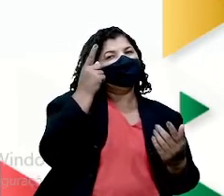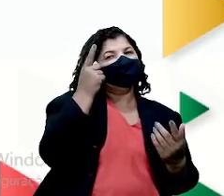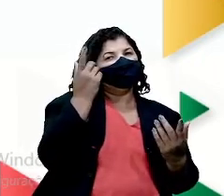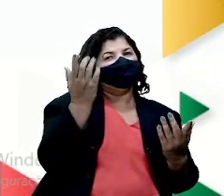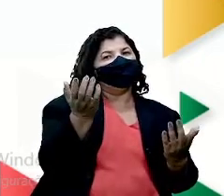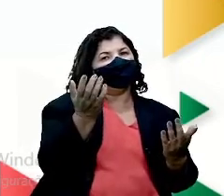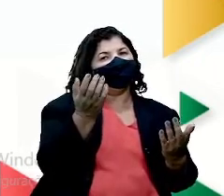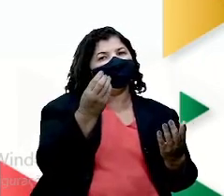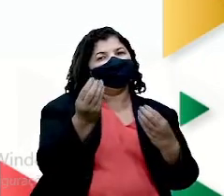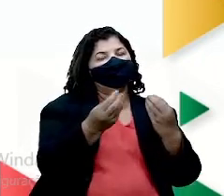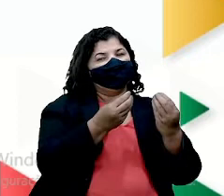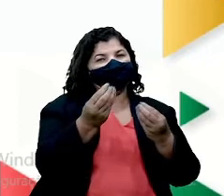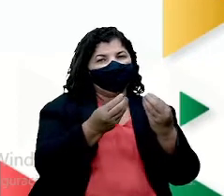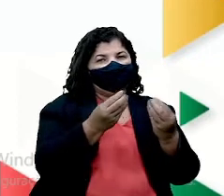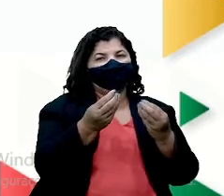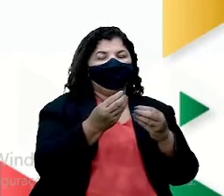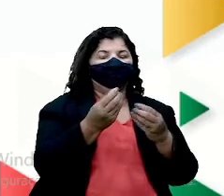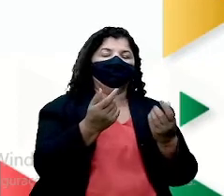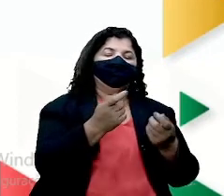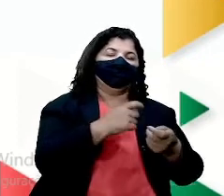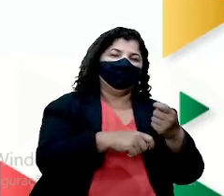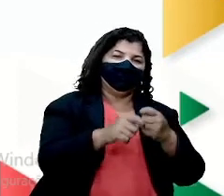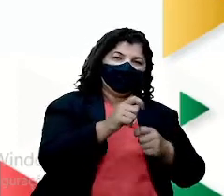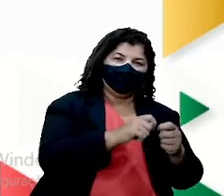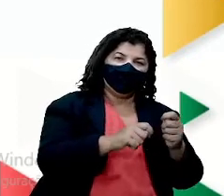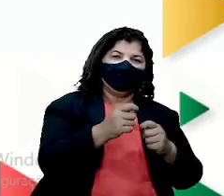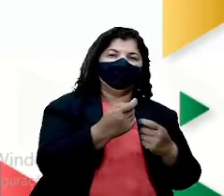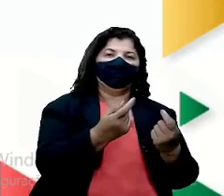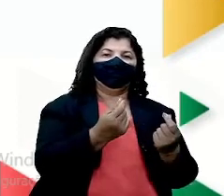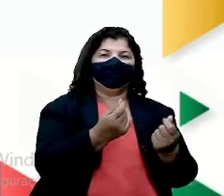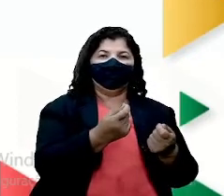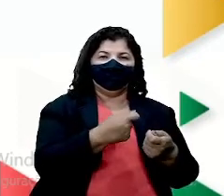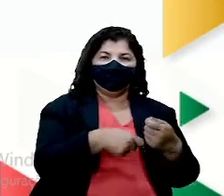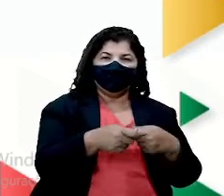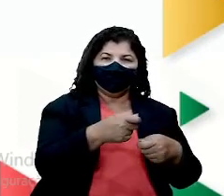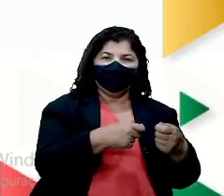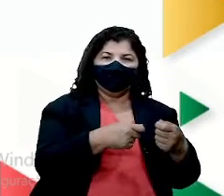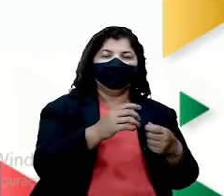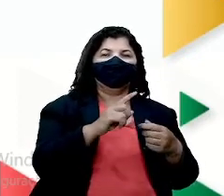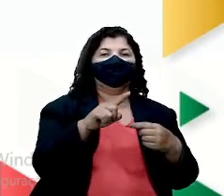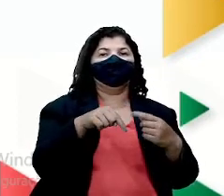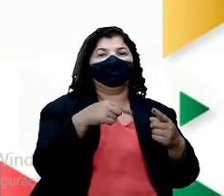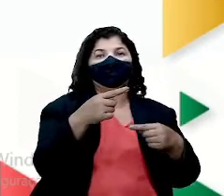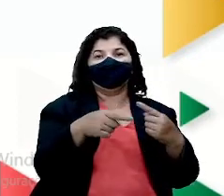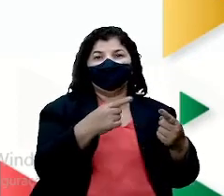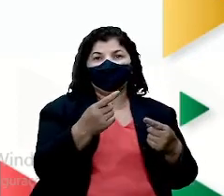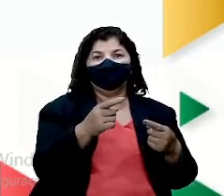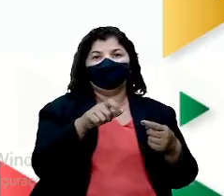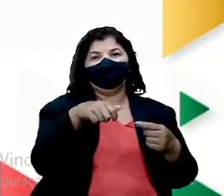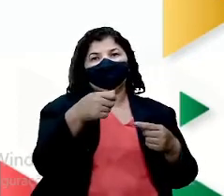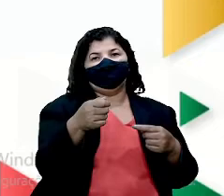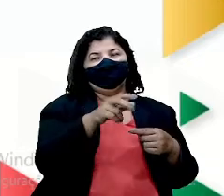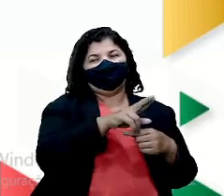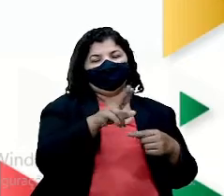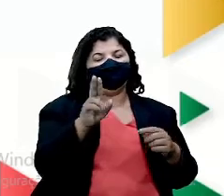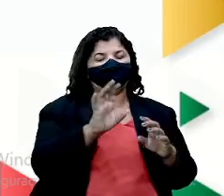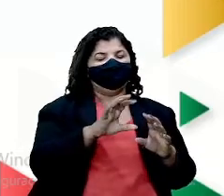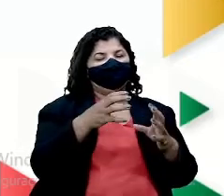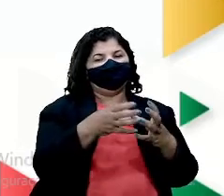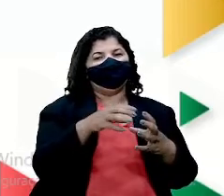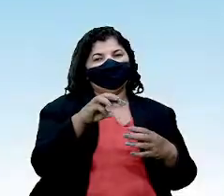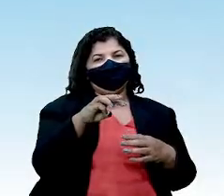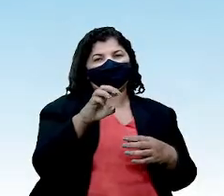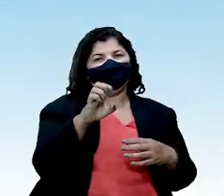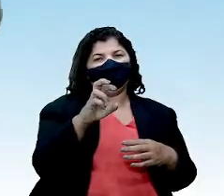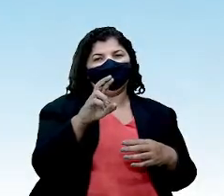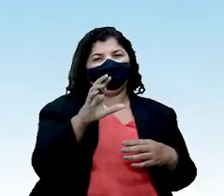práticas, econômicas, né, que mais tarde foram chamadas de mercantilismo. É